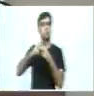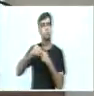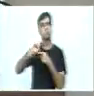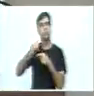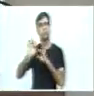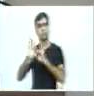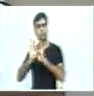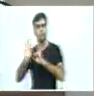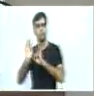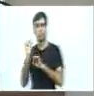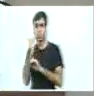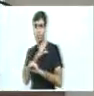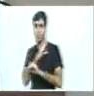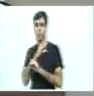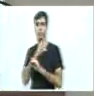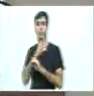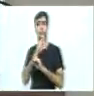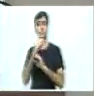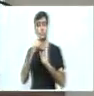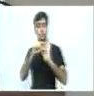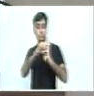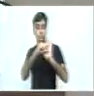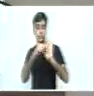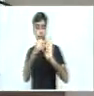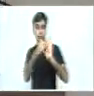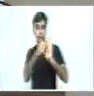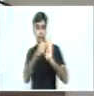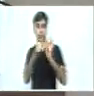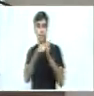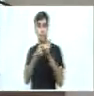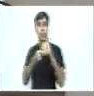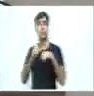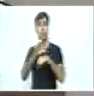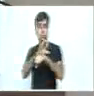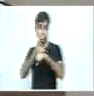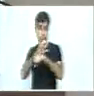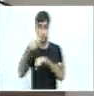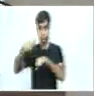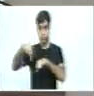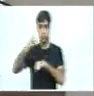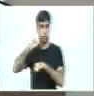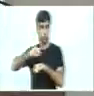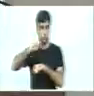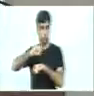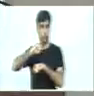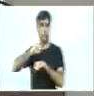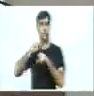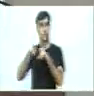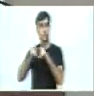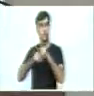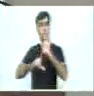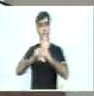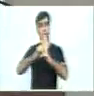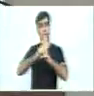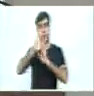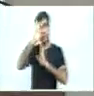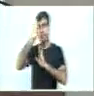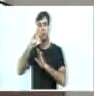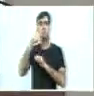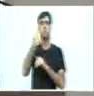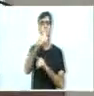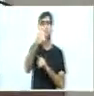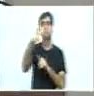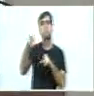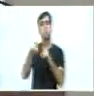redação, na verdade, para redações, inclusive, da Constituição do Estado de Minas Gerais e da Lei Orgânica de vários